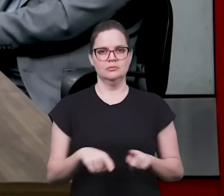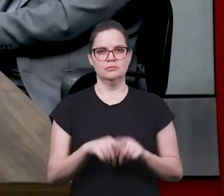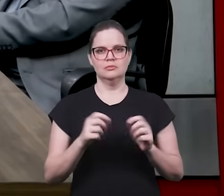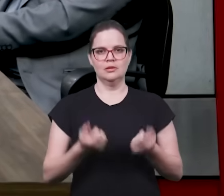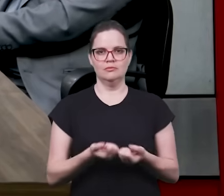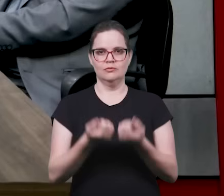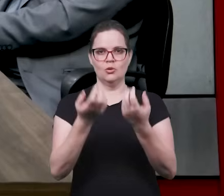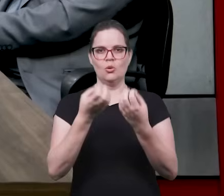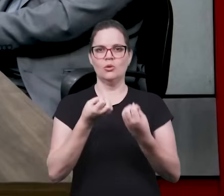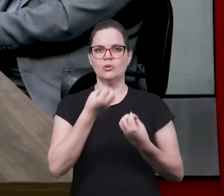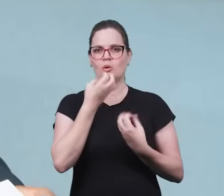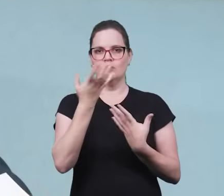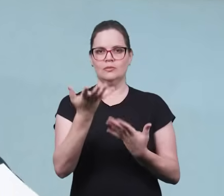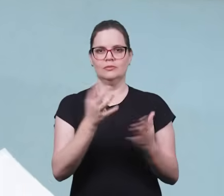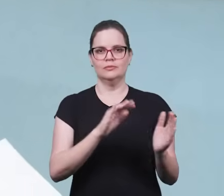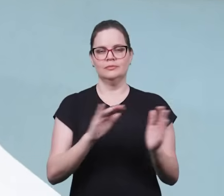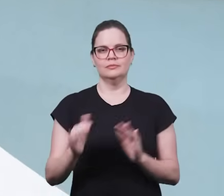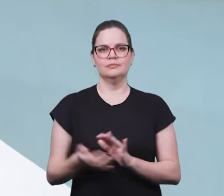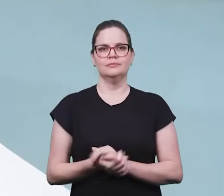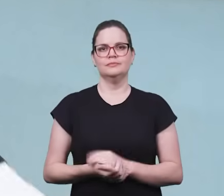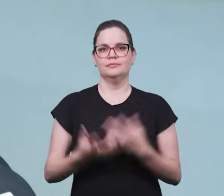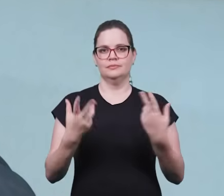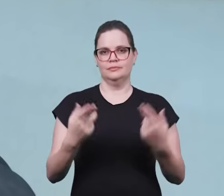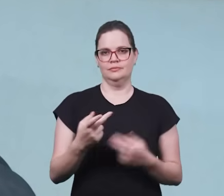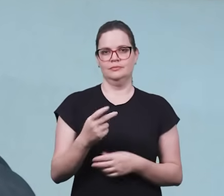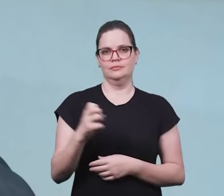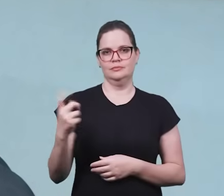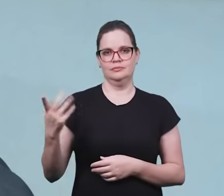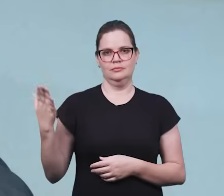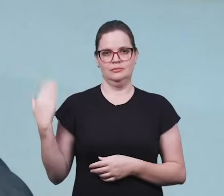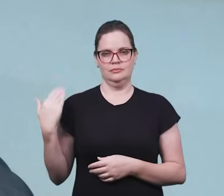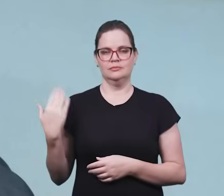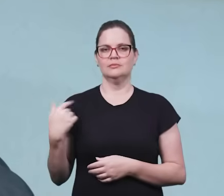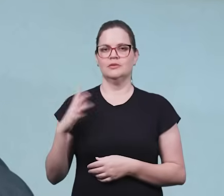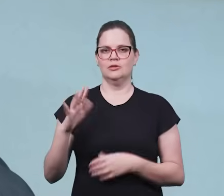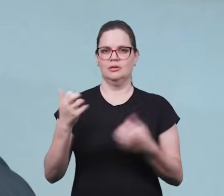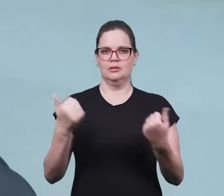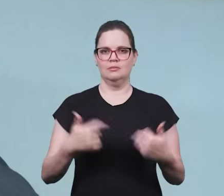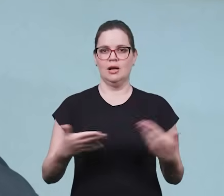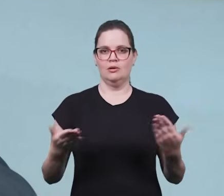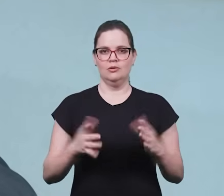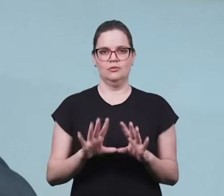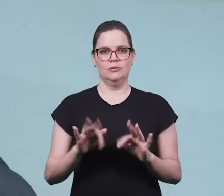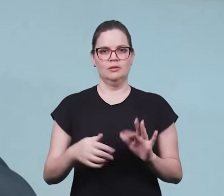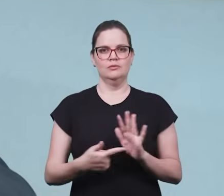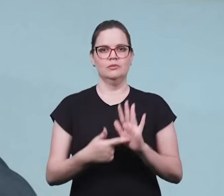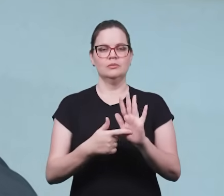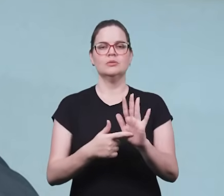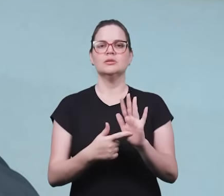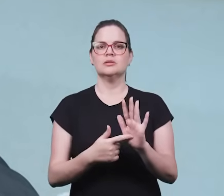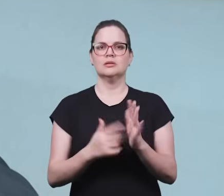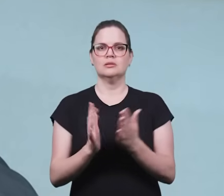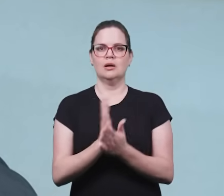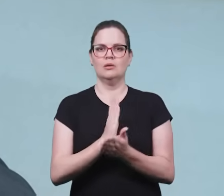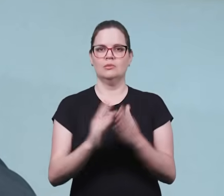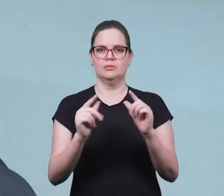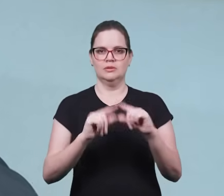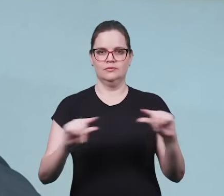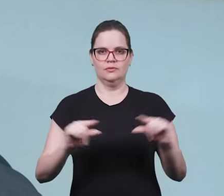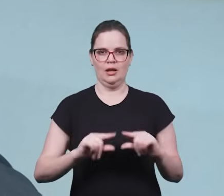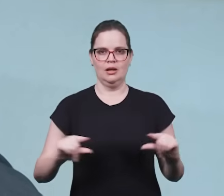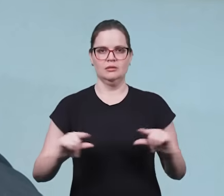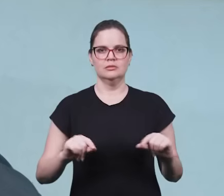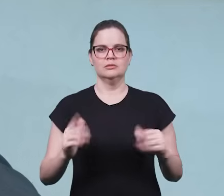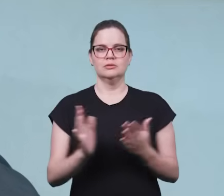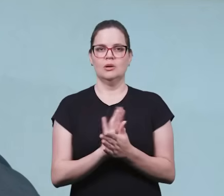Isso. Como nós falamos aqui no programa anterior, nós vamos sempre terminar aqui o nosso programa citando algumas